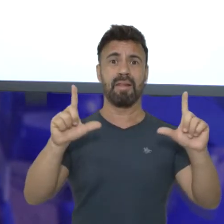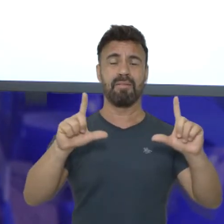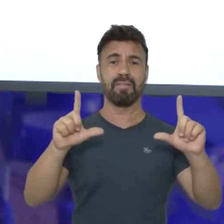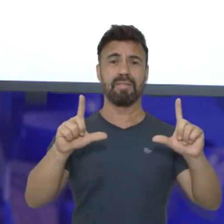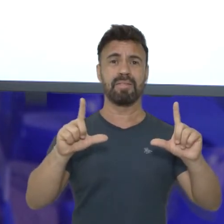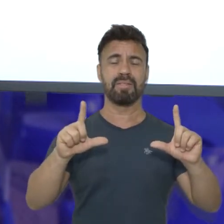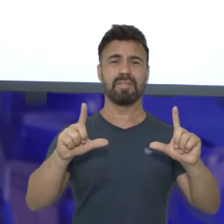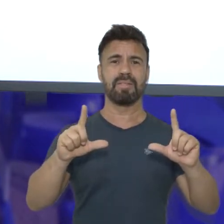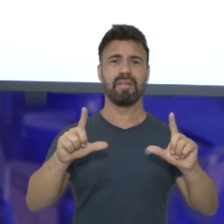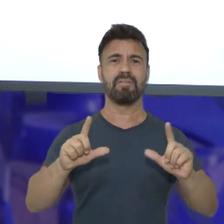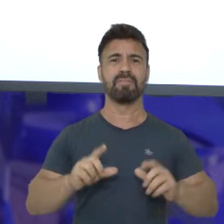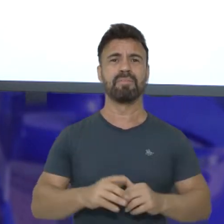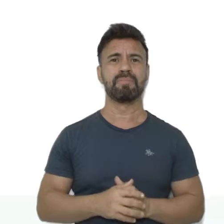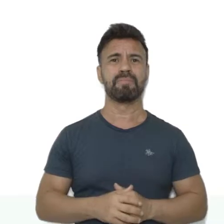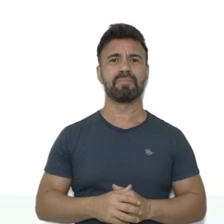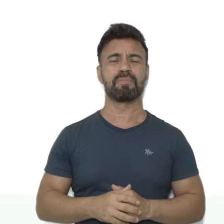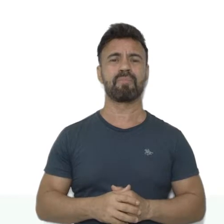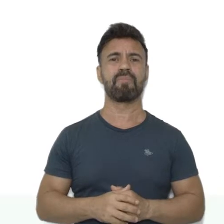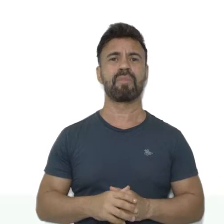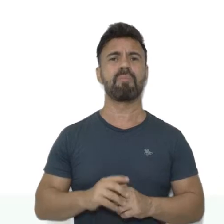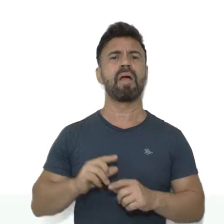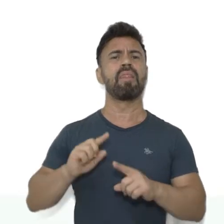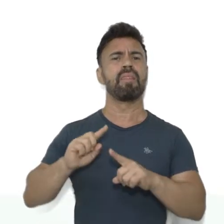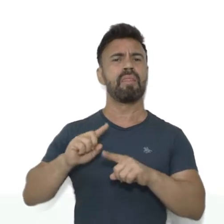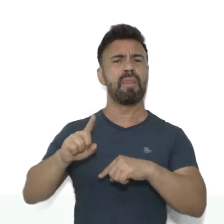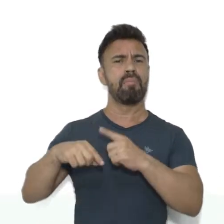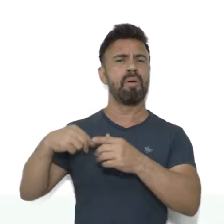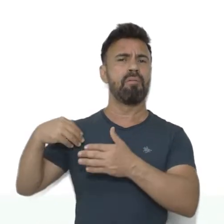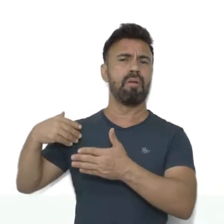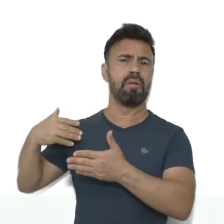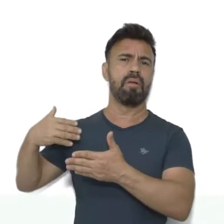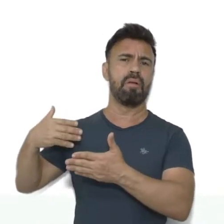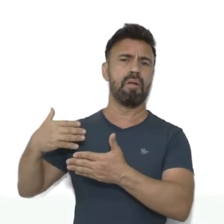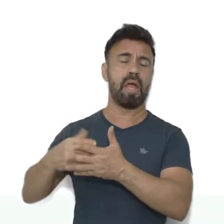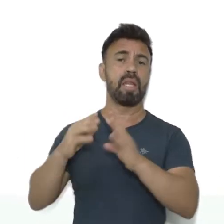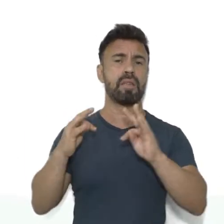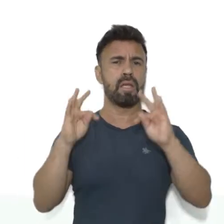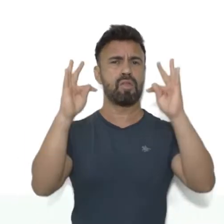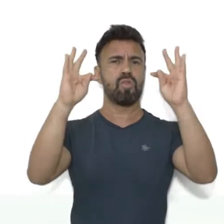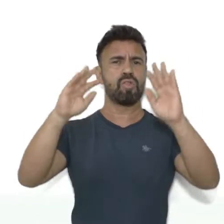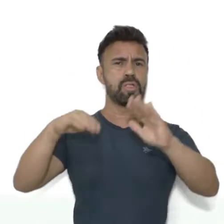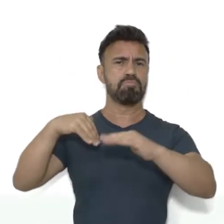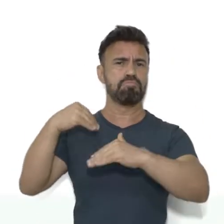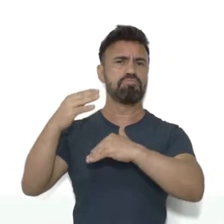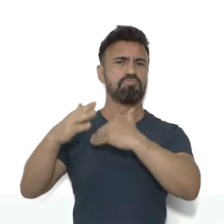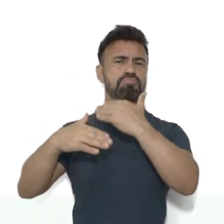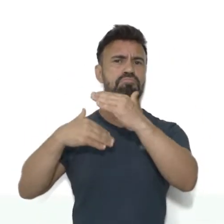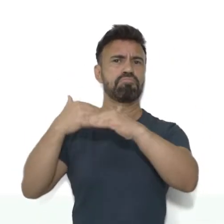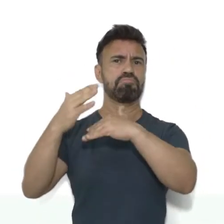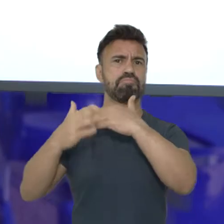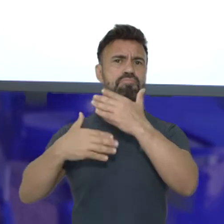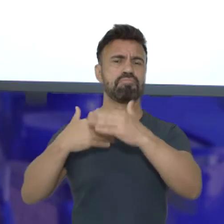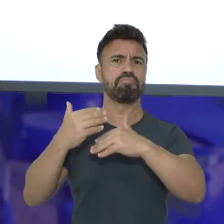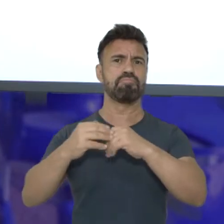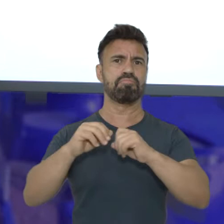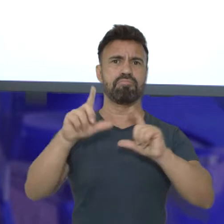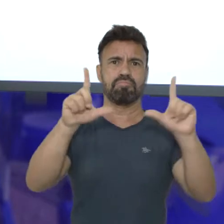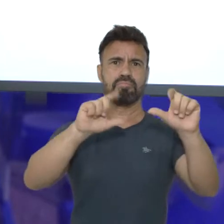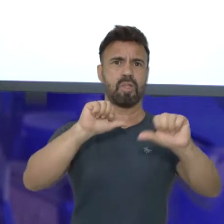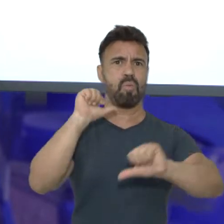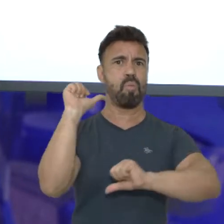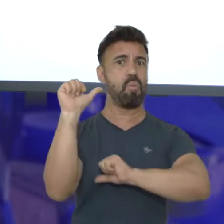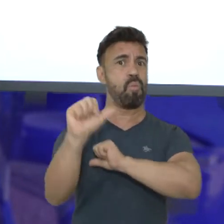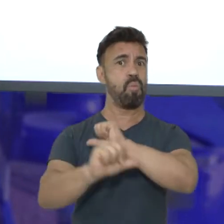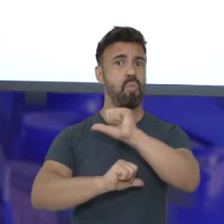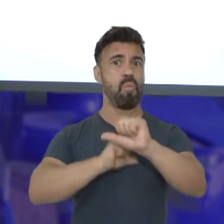se popularizar. Mas com o passar do tempo, a tecnologia foi avançando e os processos internos